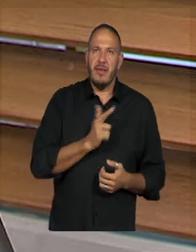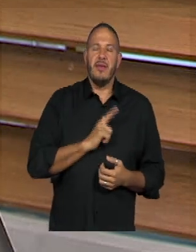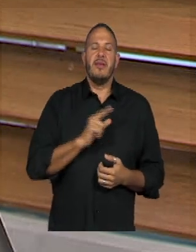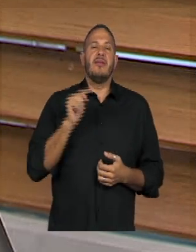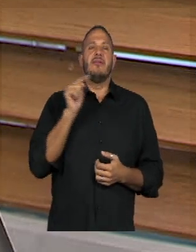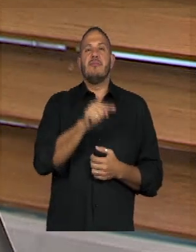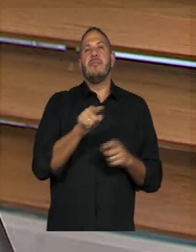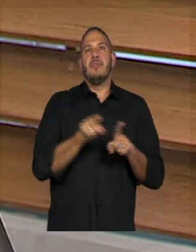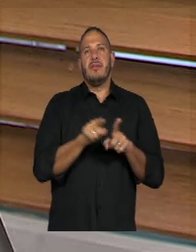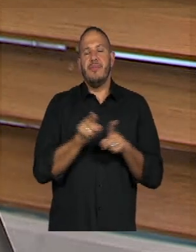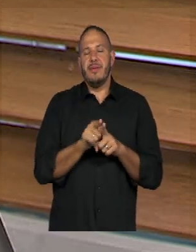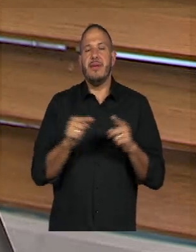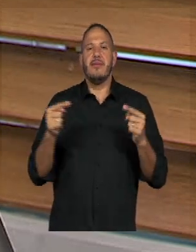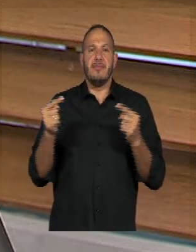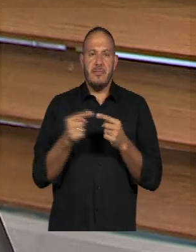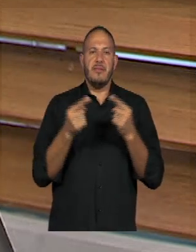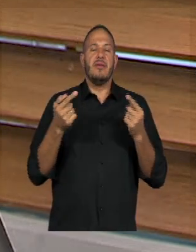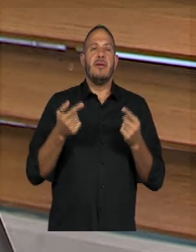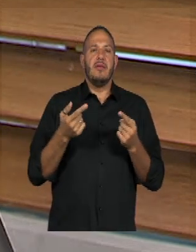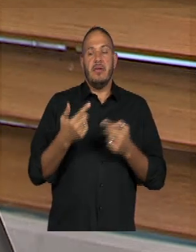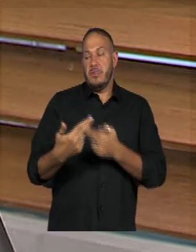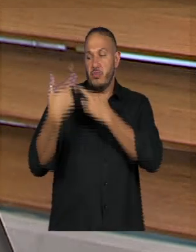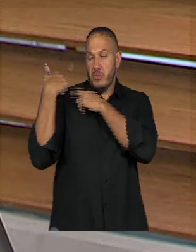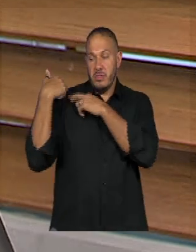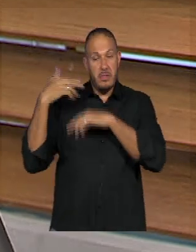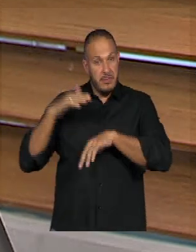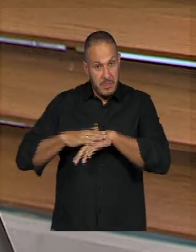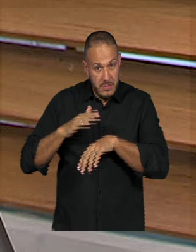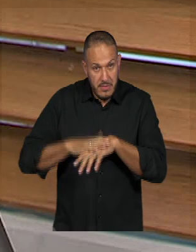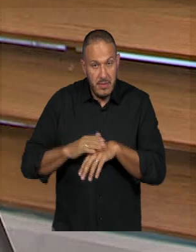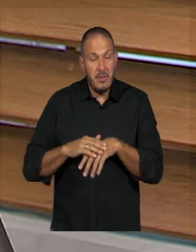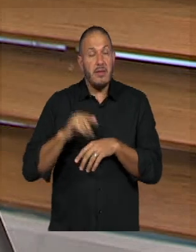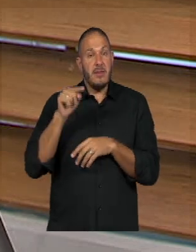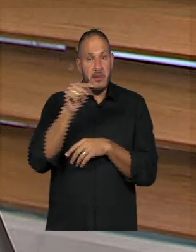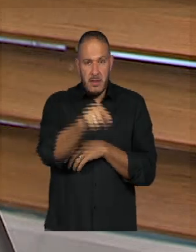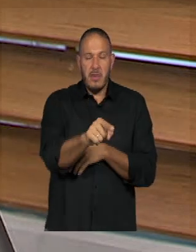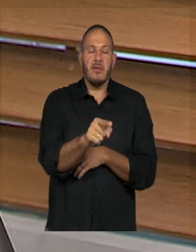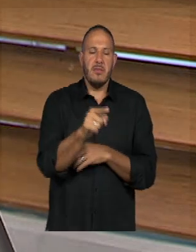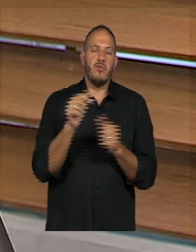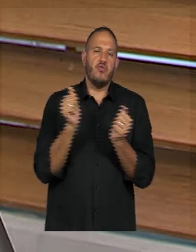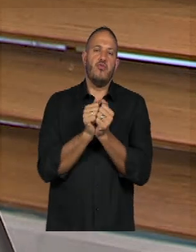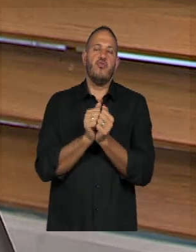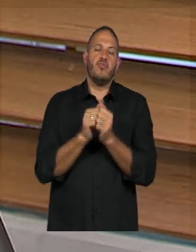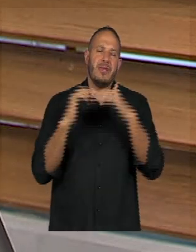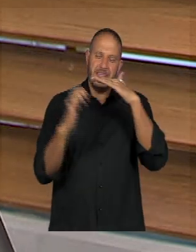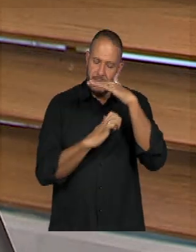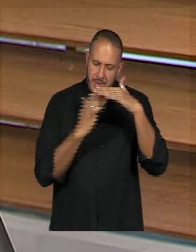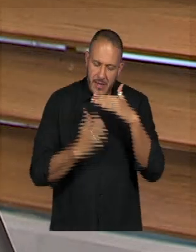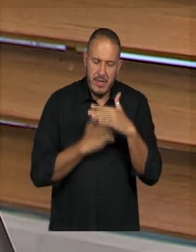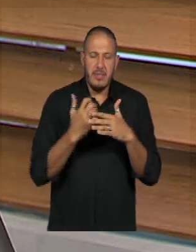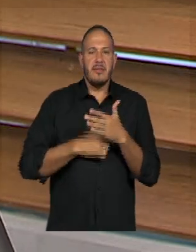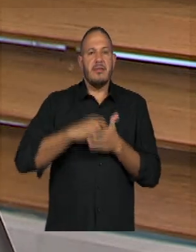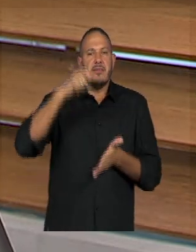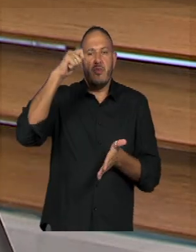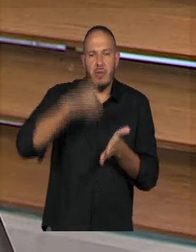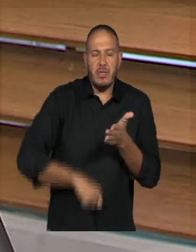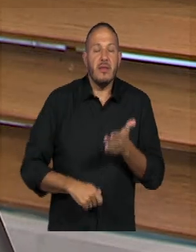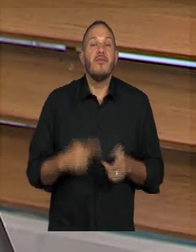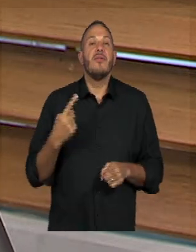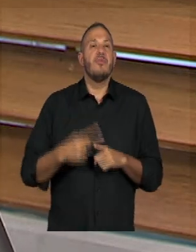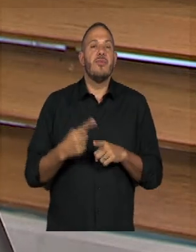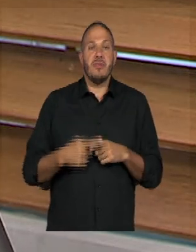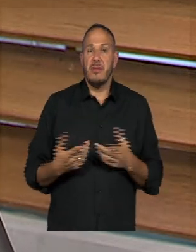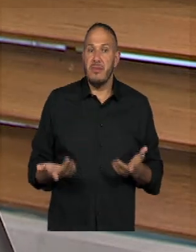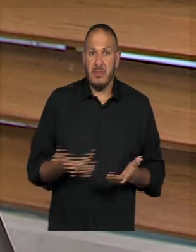questão de uma responsabilidade com as empresas que contratavam. Por quê?